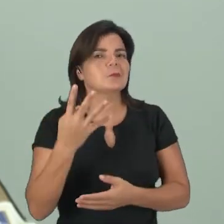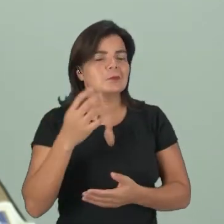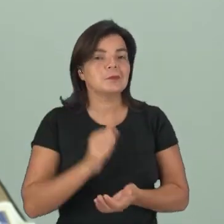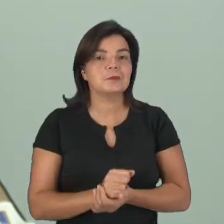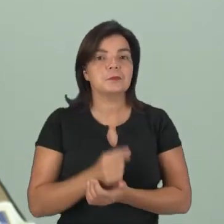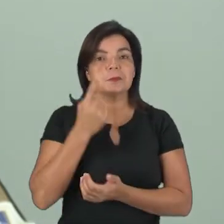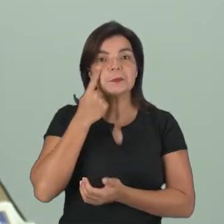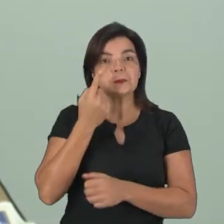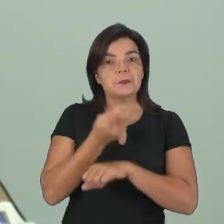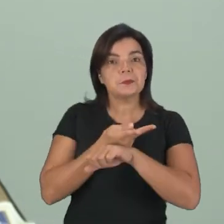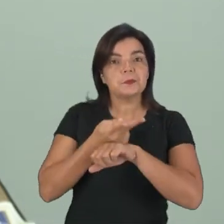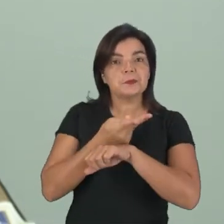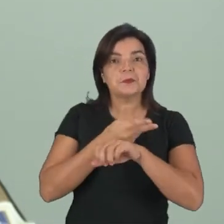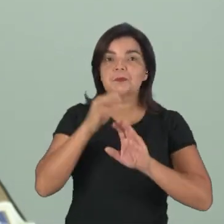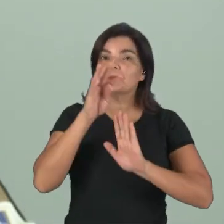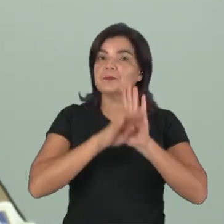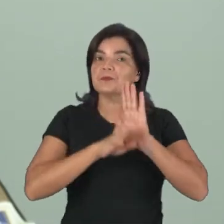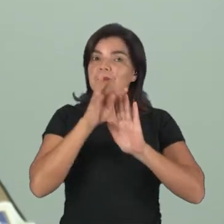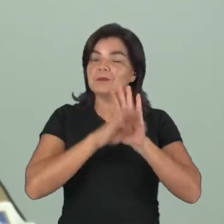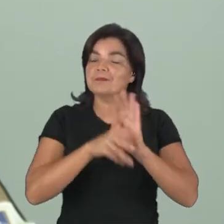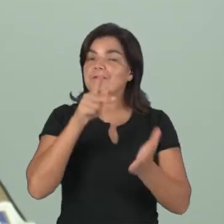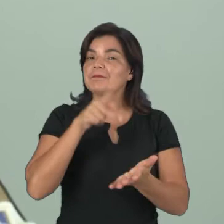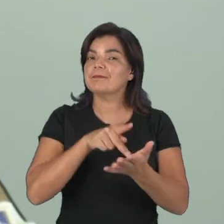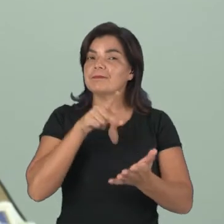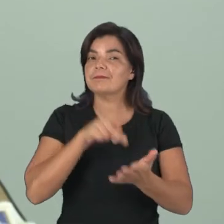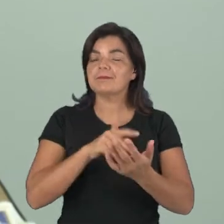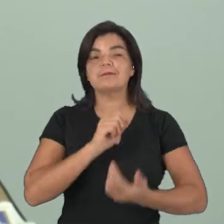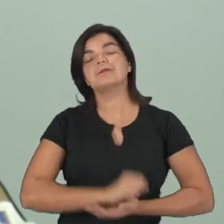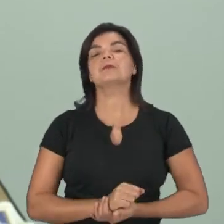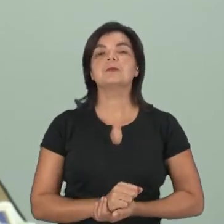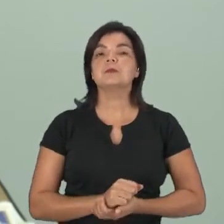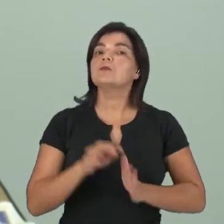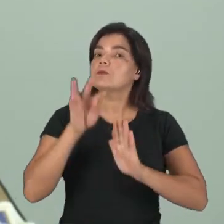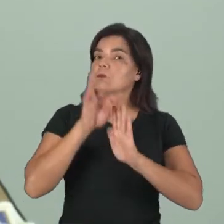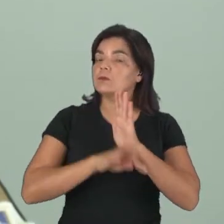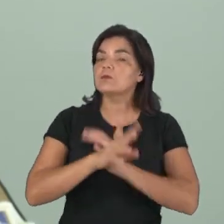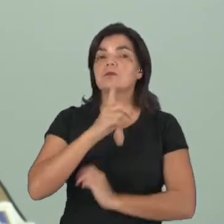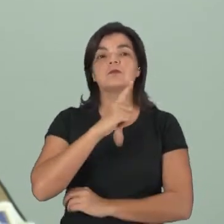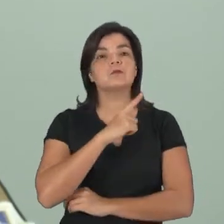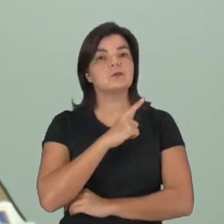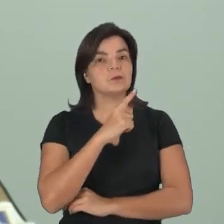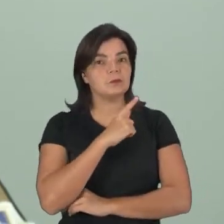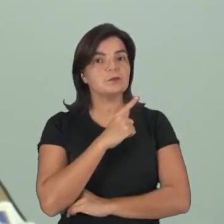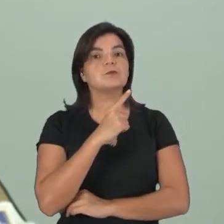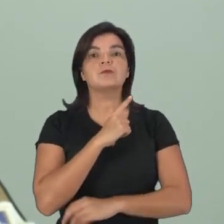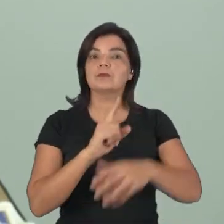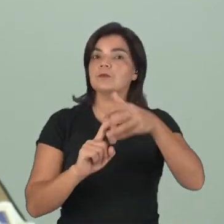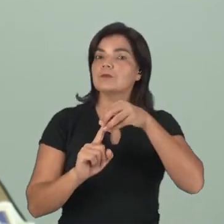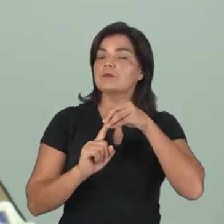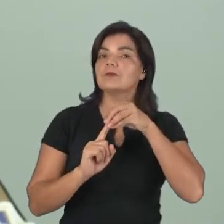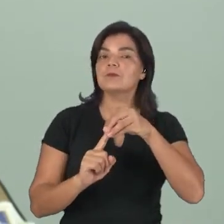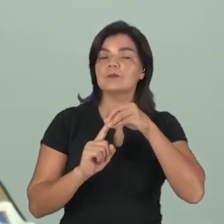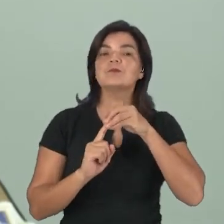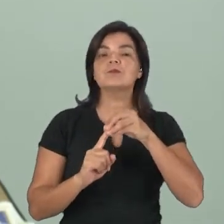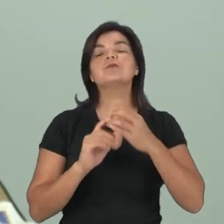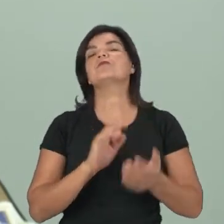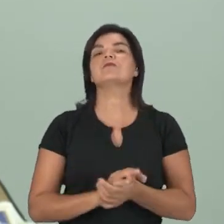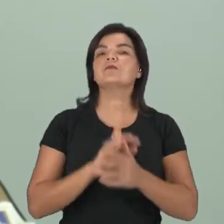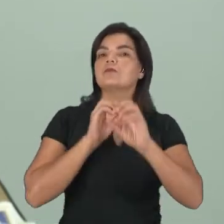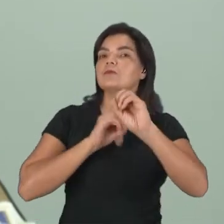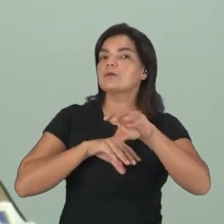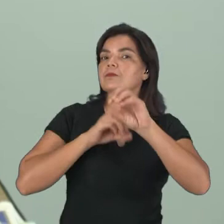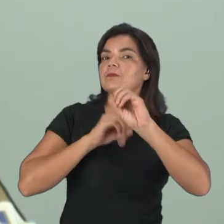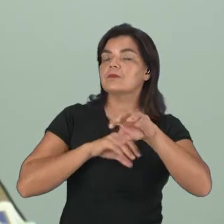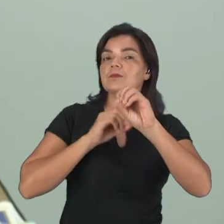procurar um texto isso mesmo um texto que tenha esta finalidade de